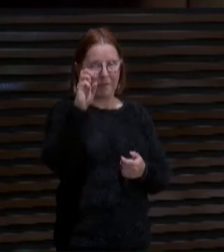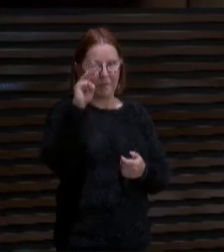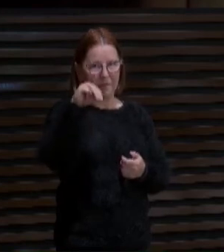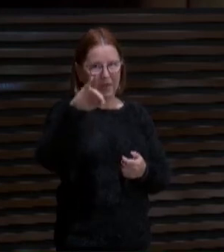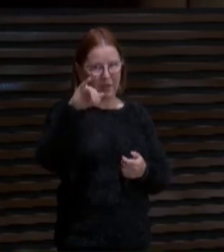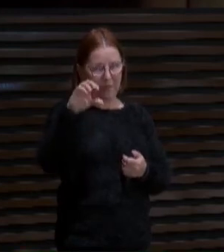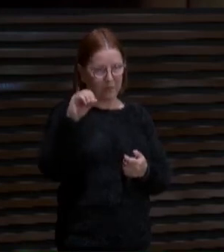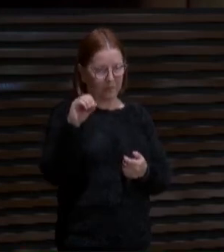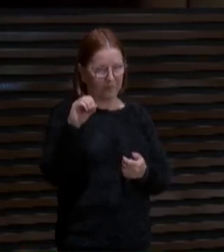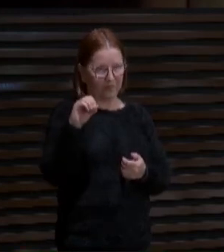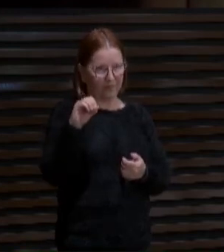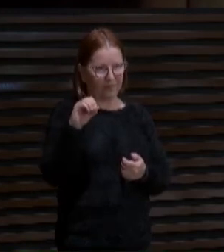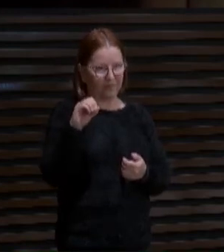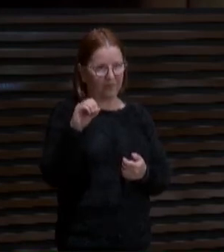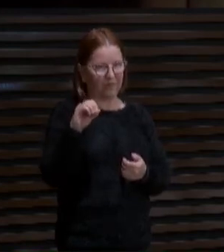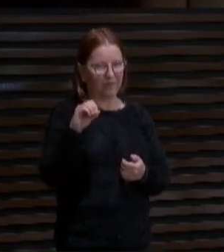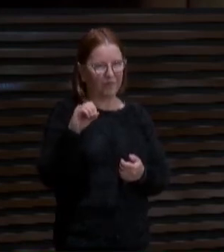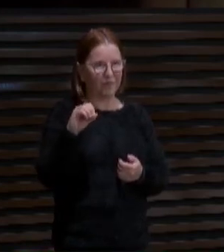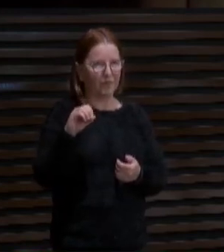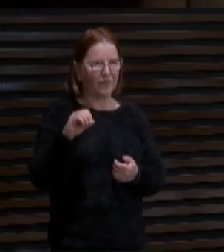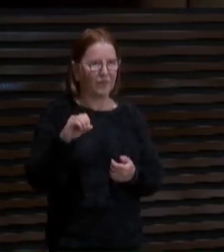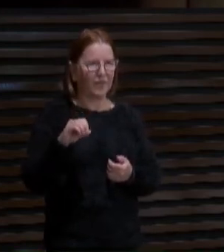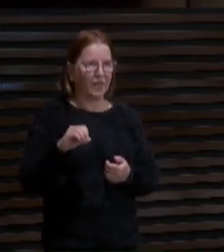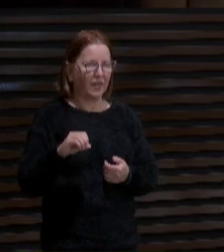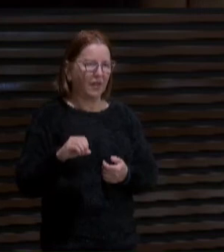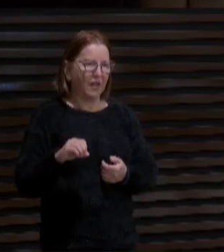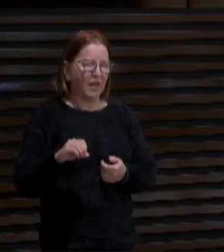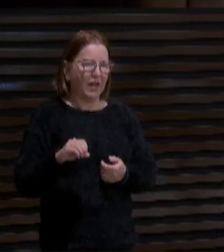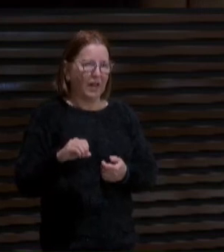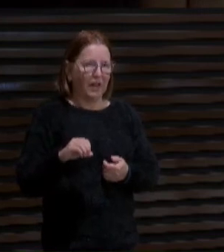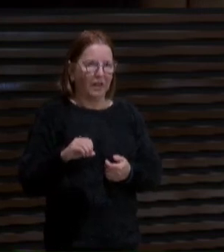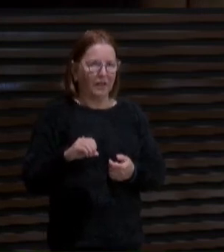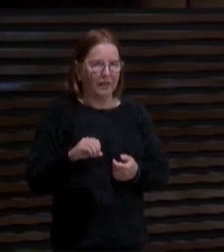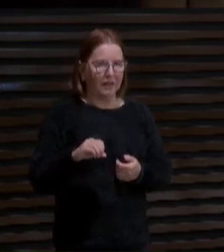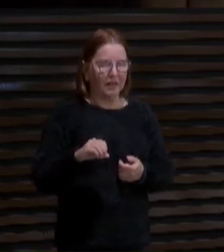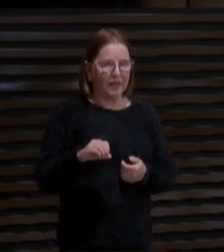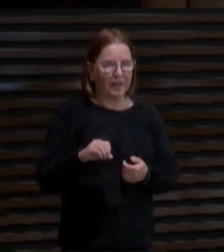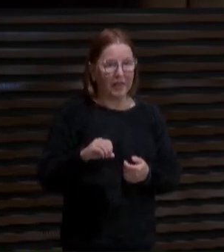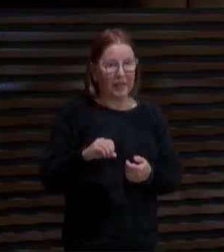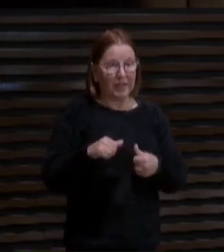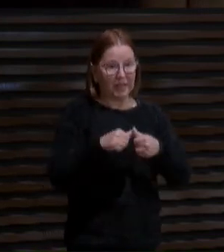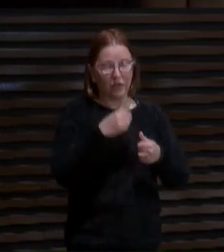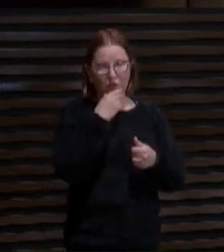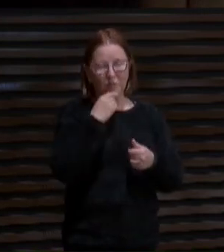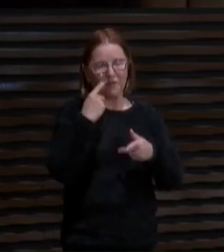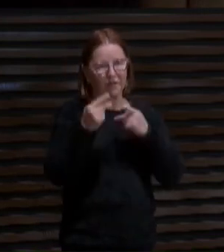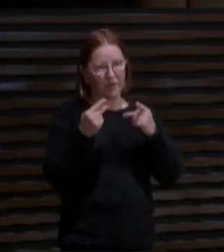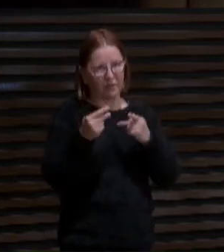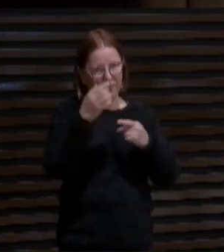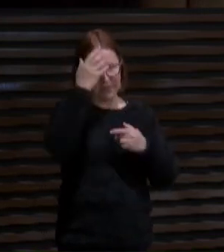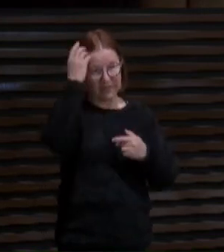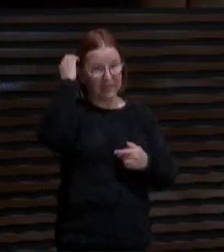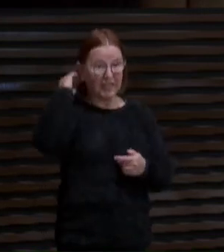eles fizeram muita elogio para todos falando coisas e ele disse se vocês soubessem Quem é o verdadeiro quem